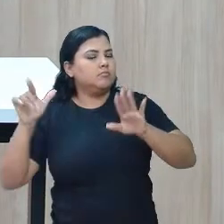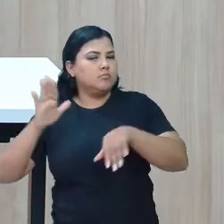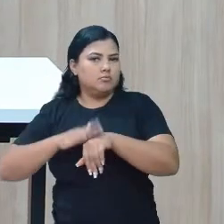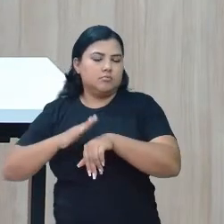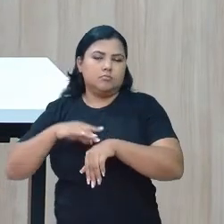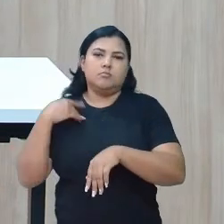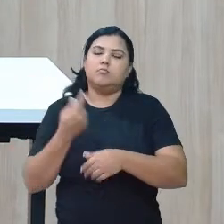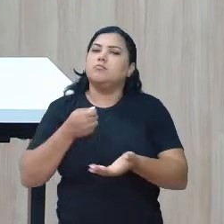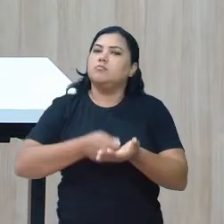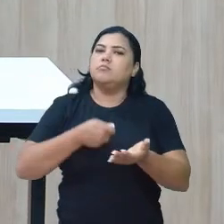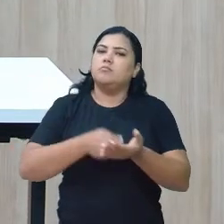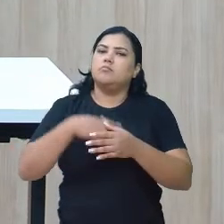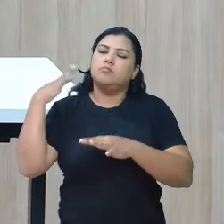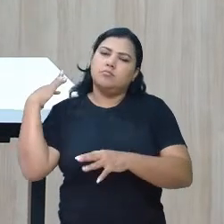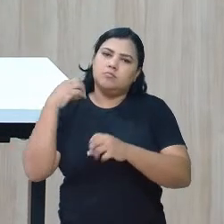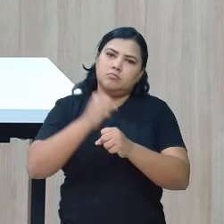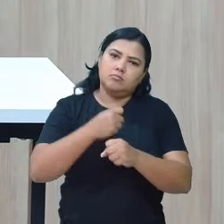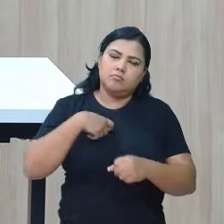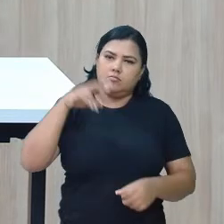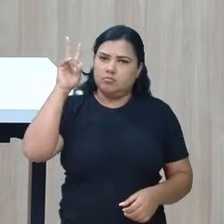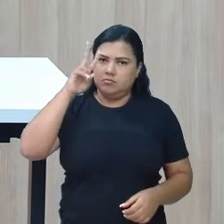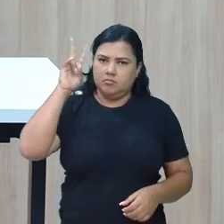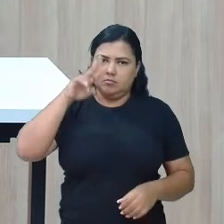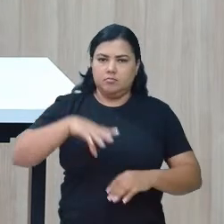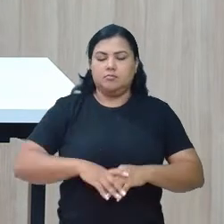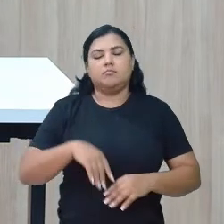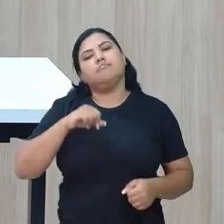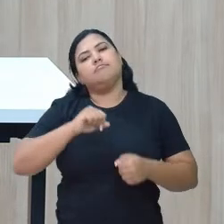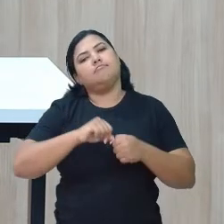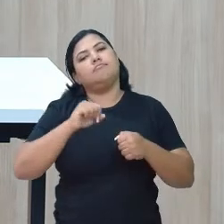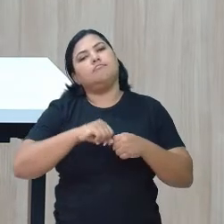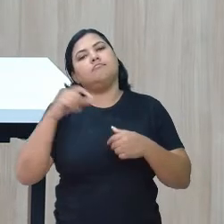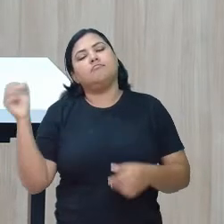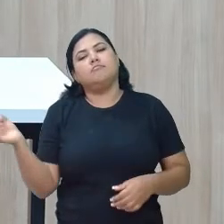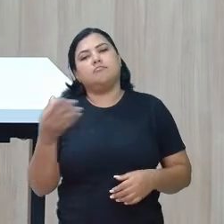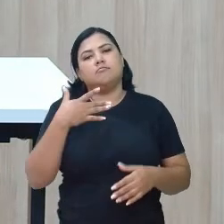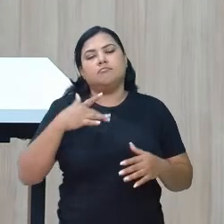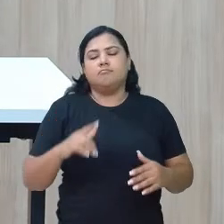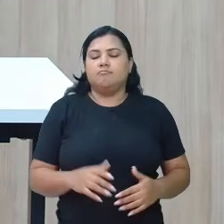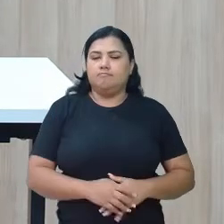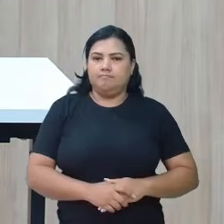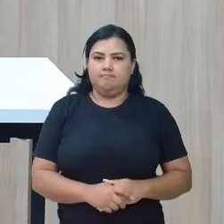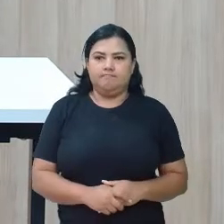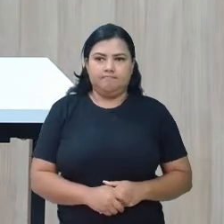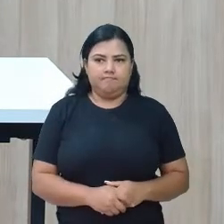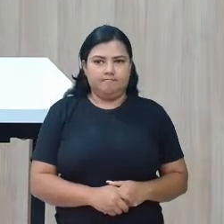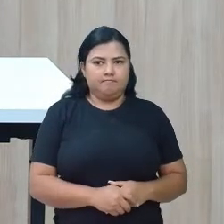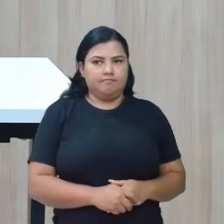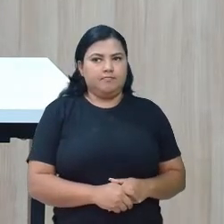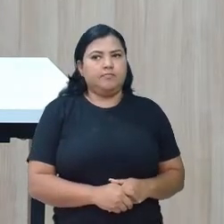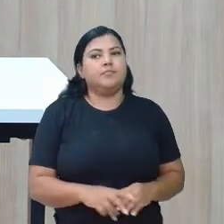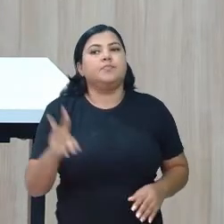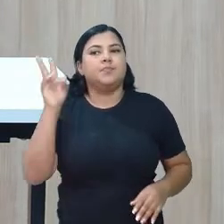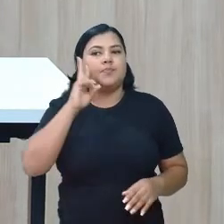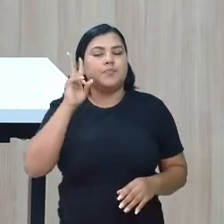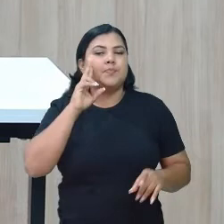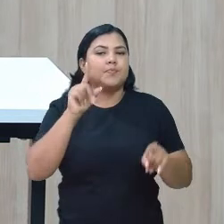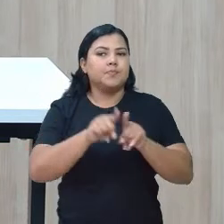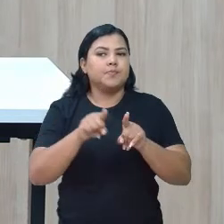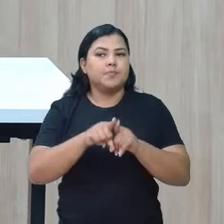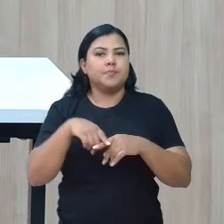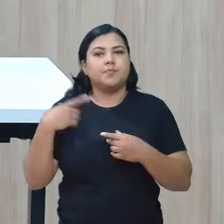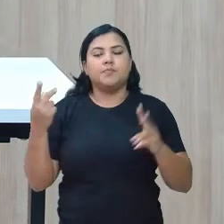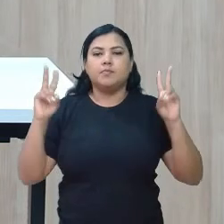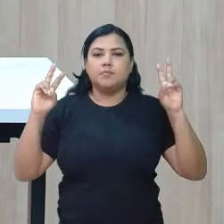tentar resgatar alguma dessas lembranças e fazer uma nova abordagem, tá certo? Então lembrando também que o